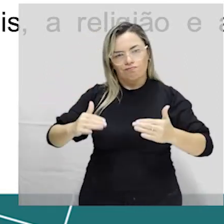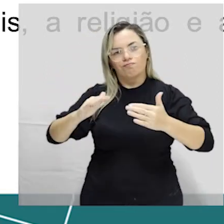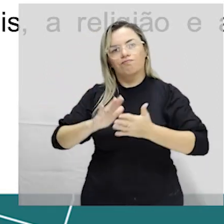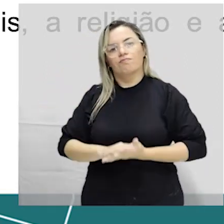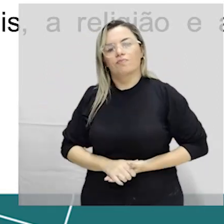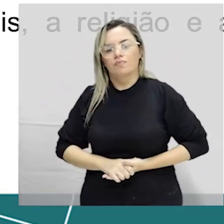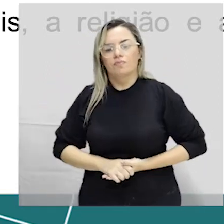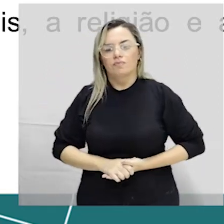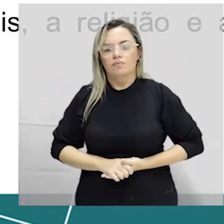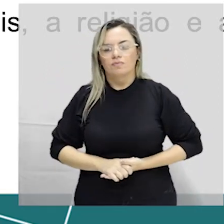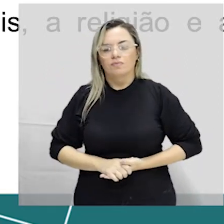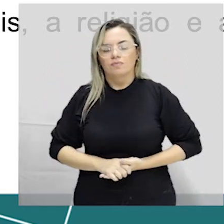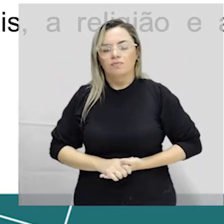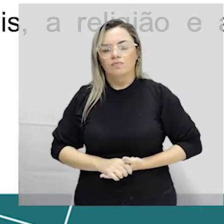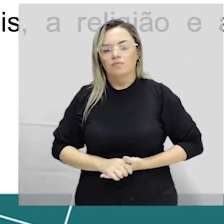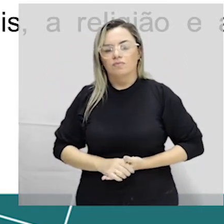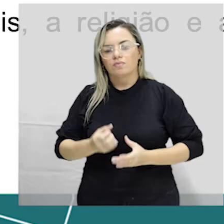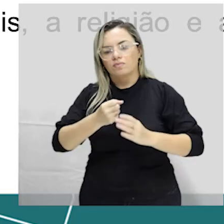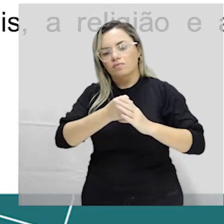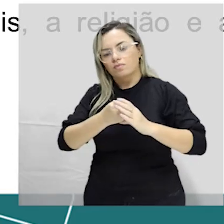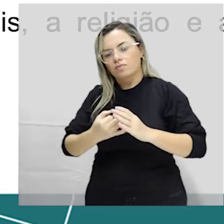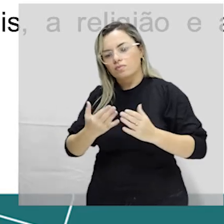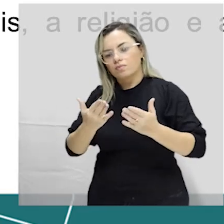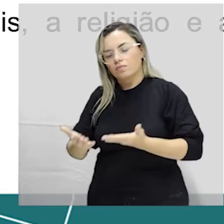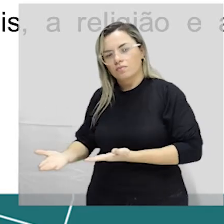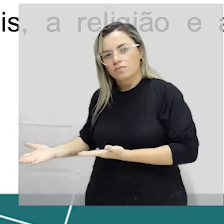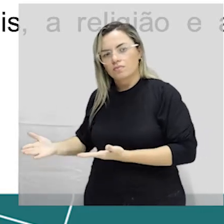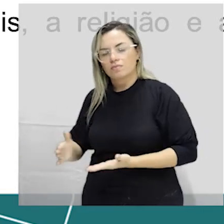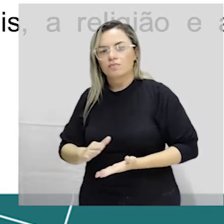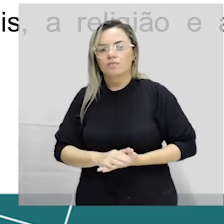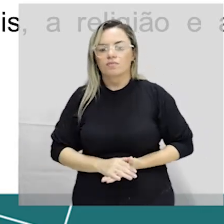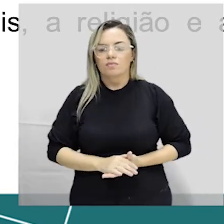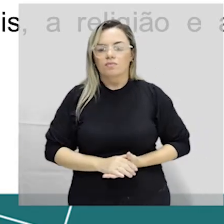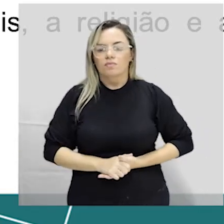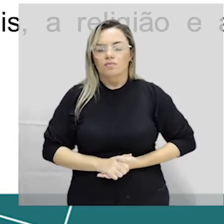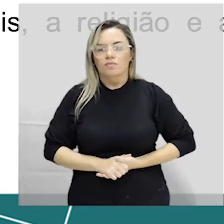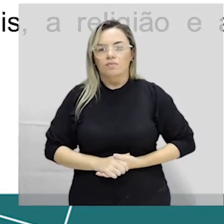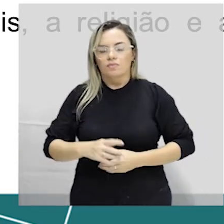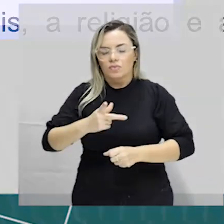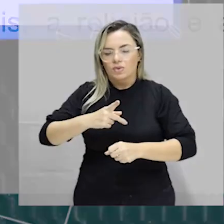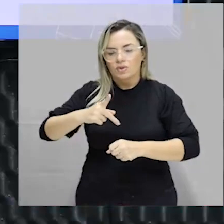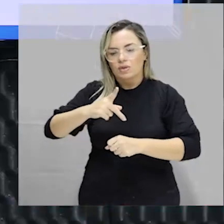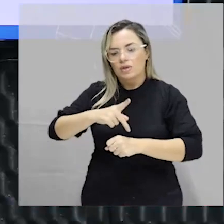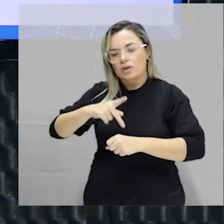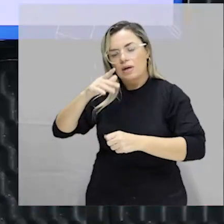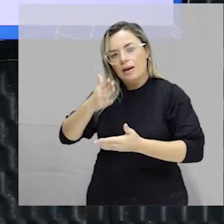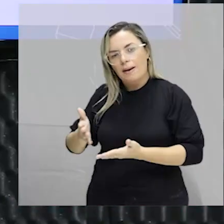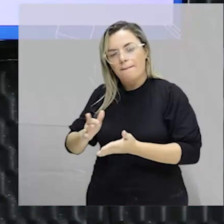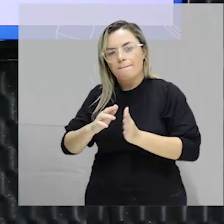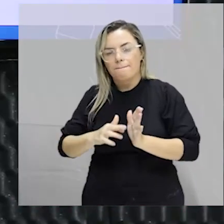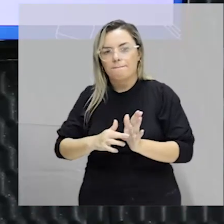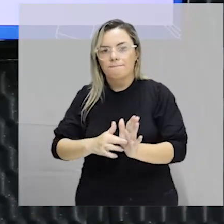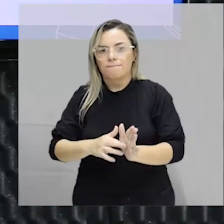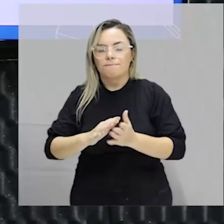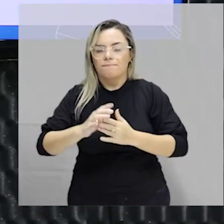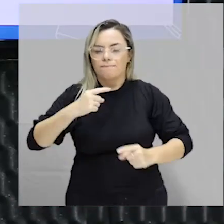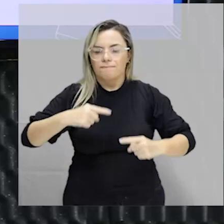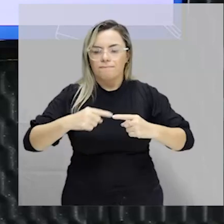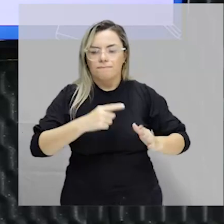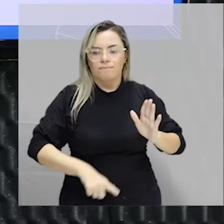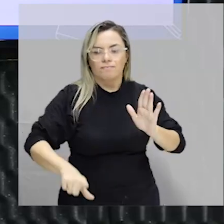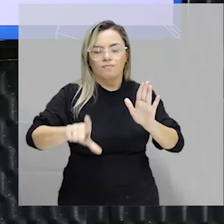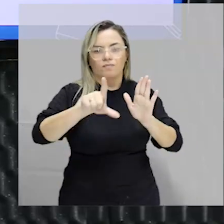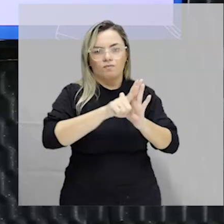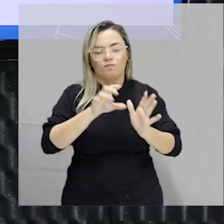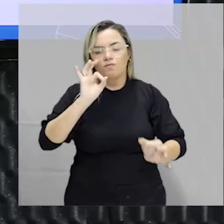estabelecidas. São elementos da superestrutura o Estado, que representa o poder político, o sistema político, as leis, os